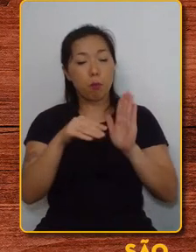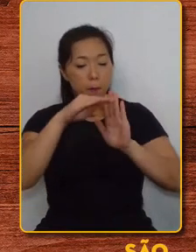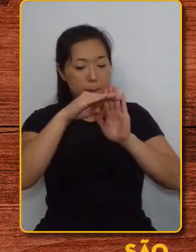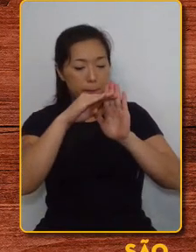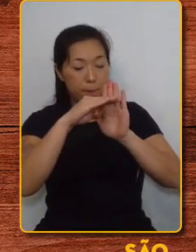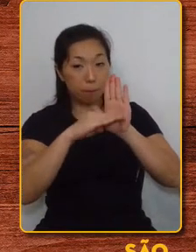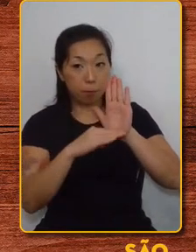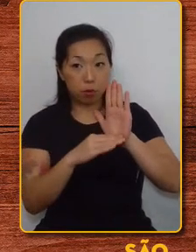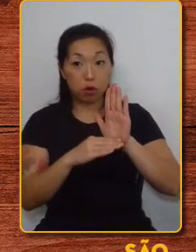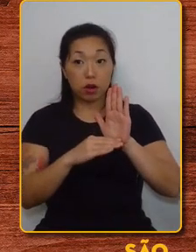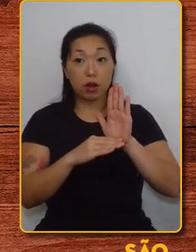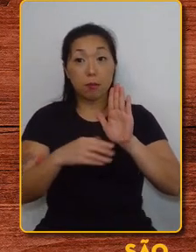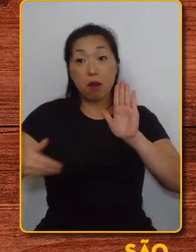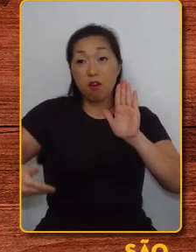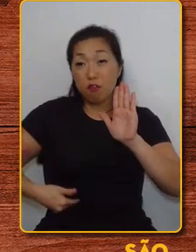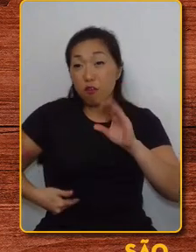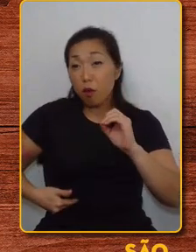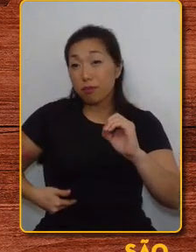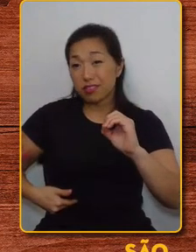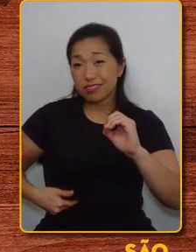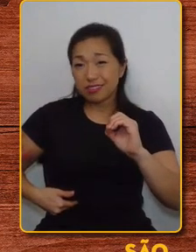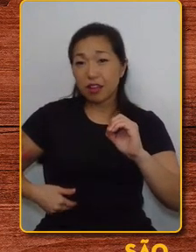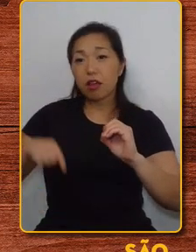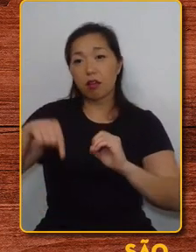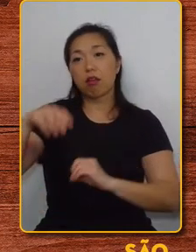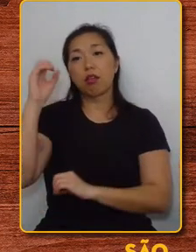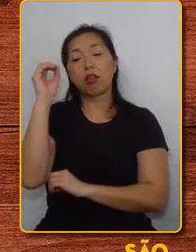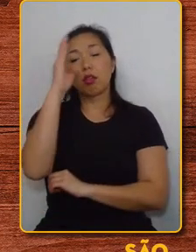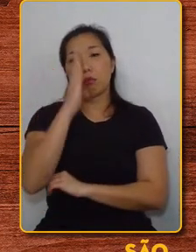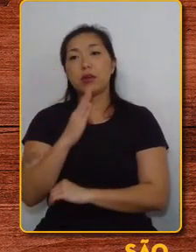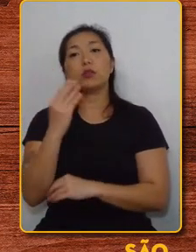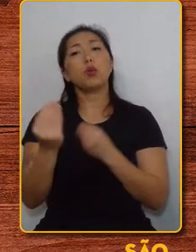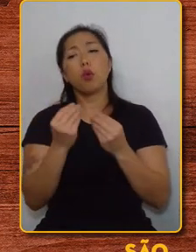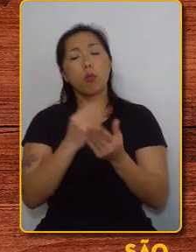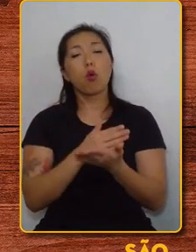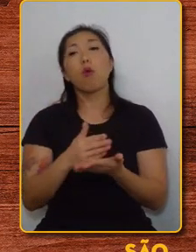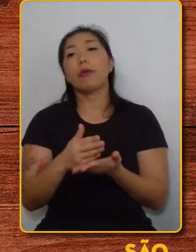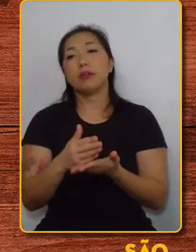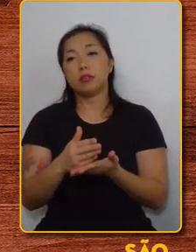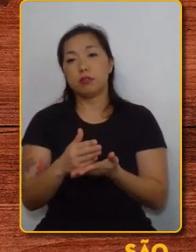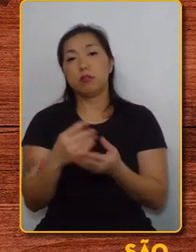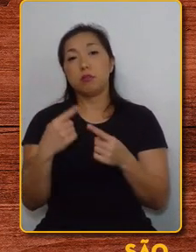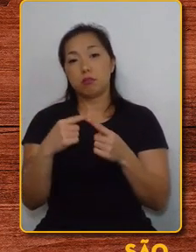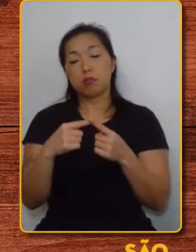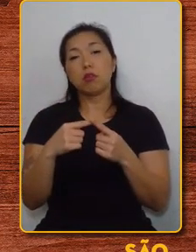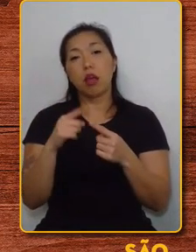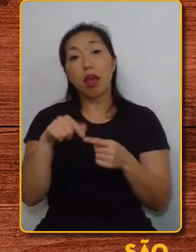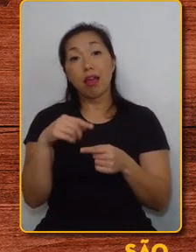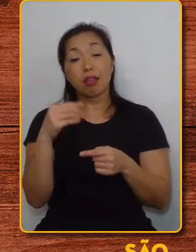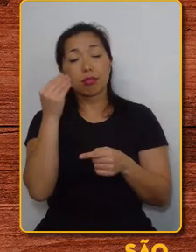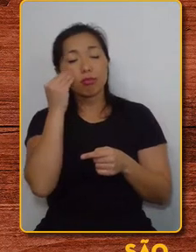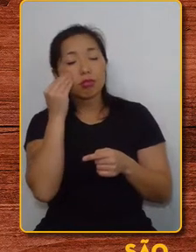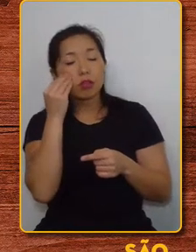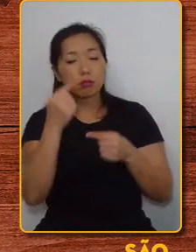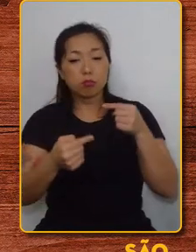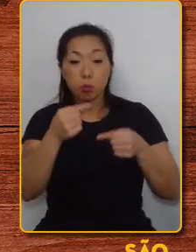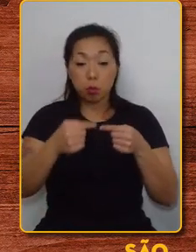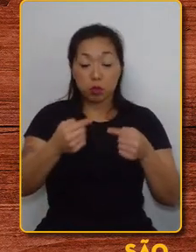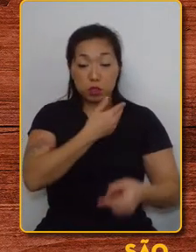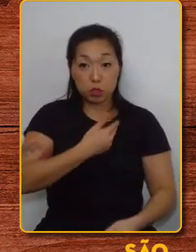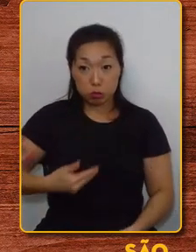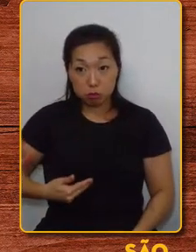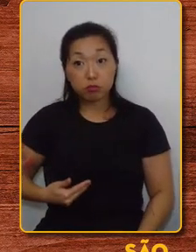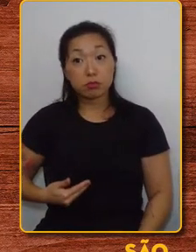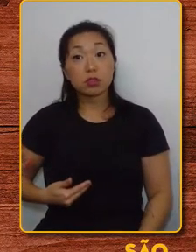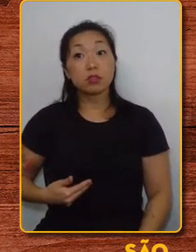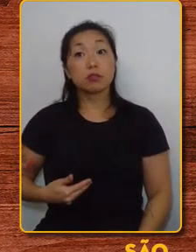gente sabe que foi um conjunto, né, de políticas públicas que foram implementadas para tirar o Brasil do mapa da fome e foi muito feliz, né? E eu queria saber se